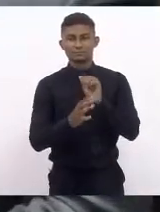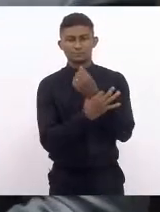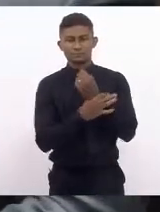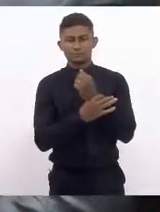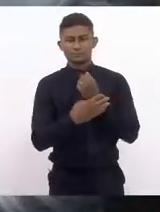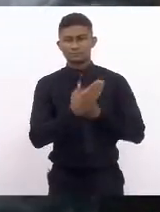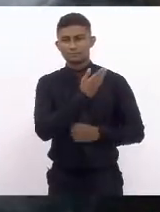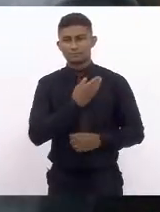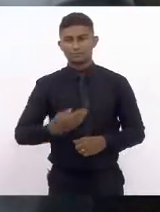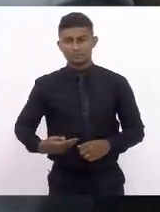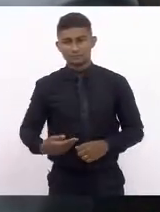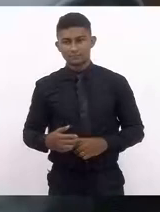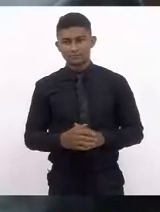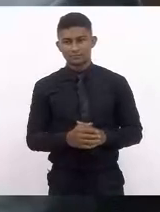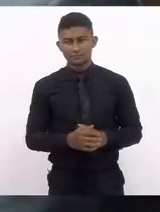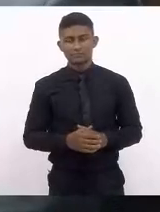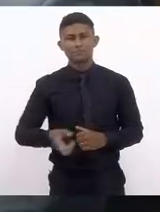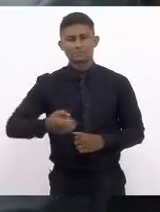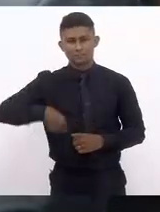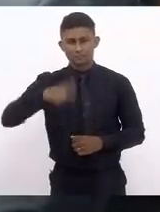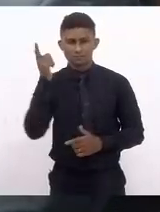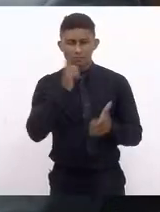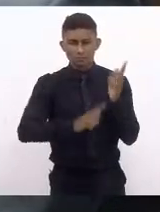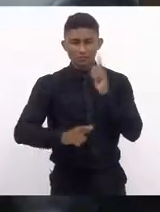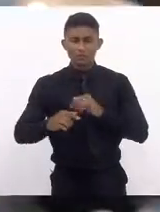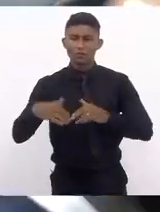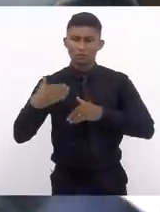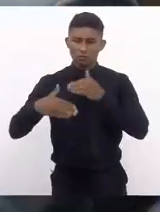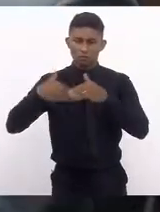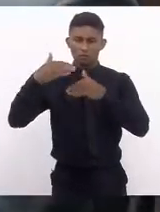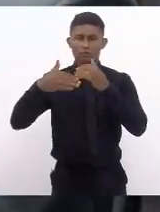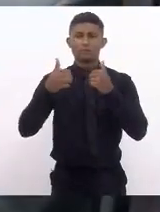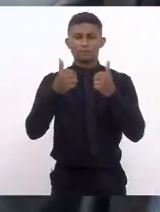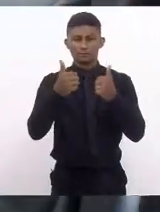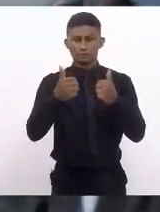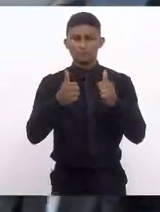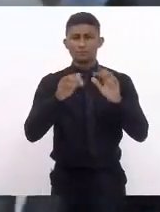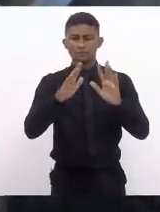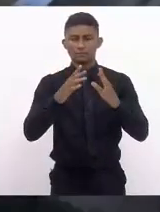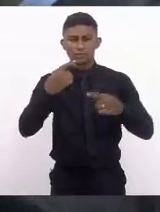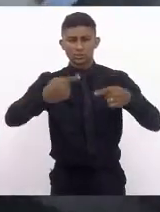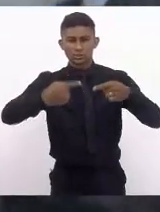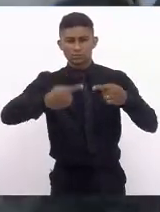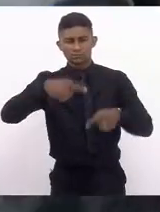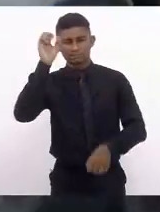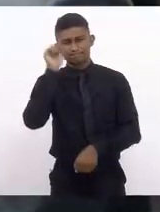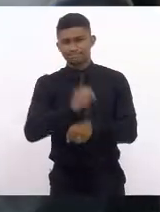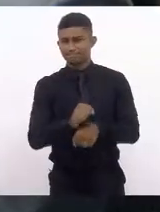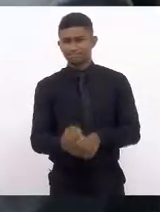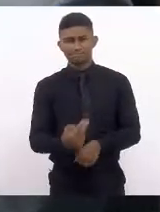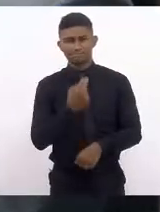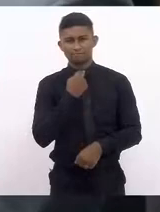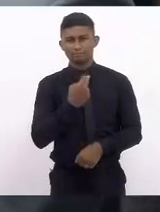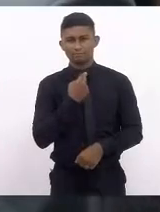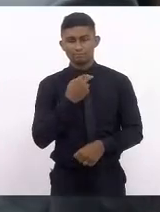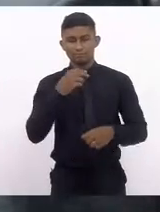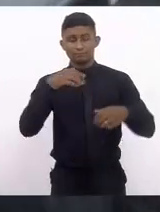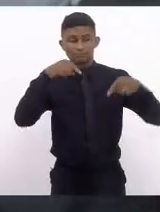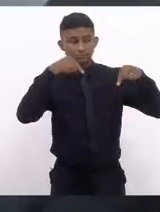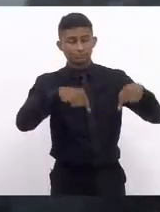dizer que nós conseguimos avançar até conseguimos mas essa discussão não pode parar nós temos aqui o nosso